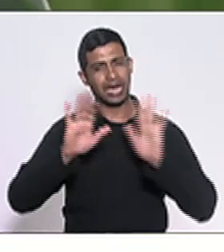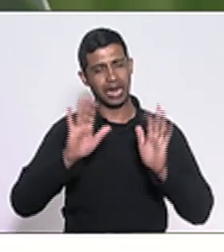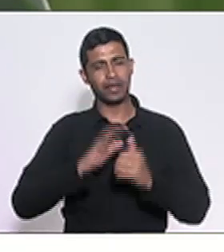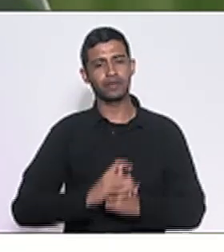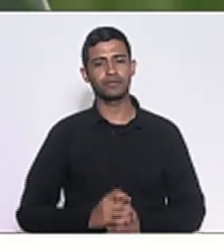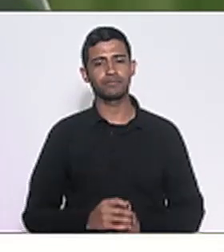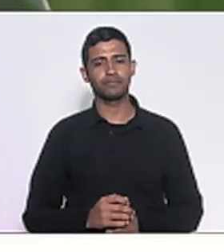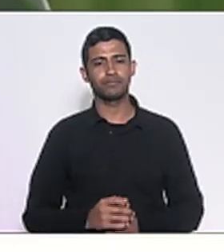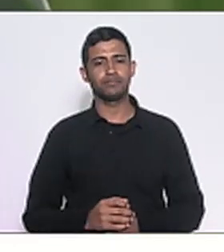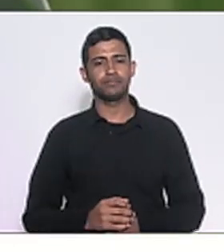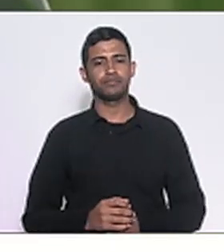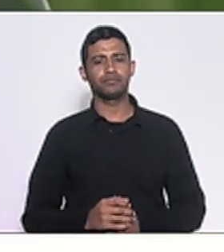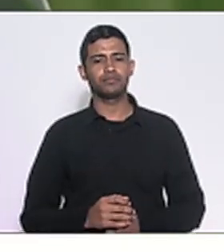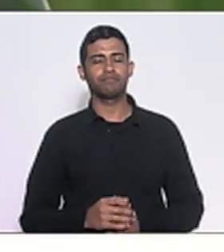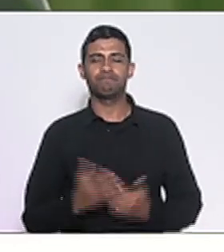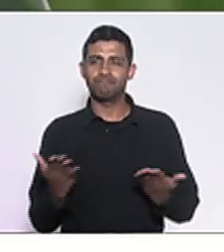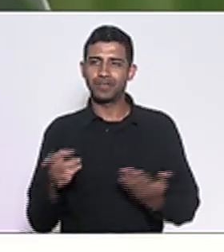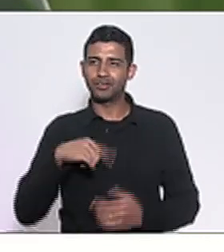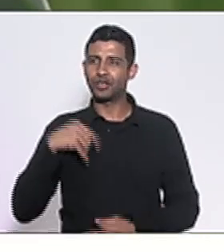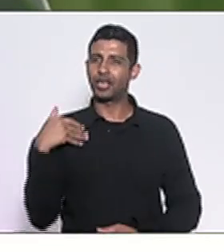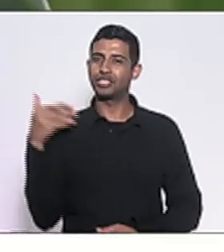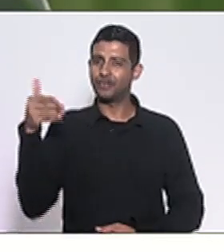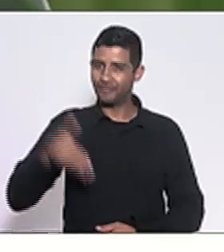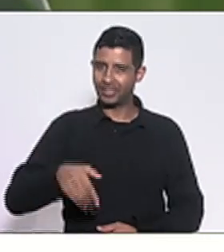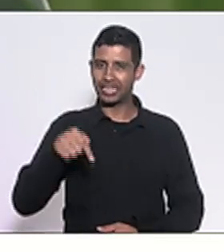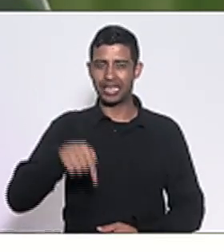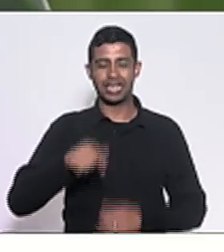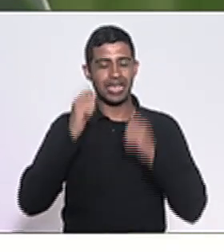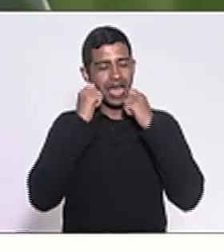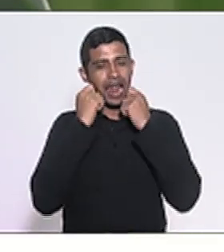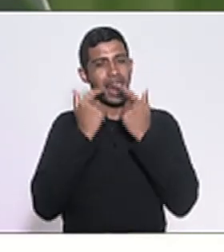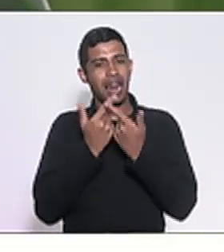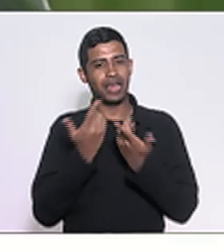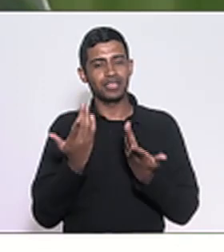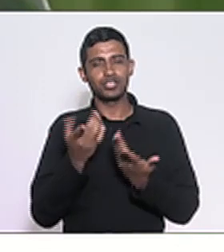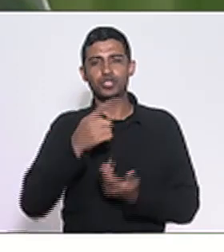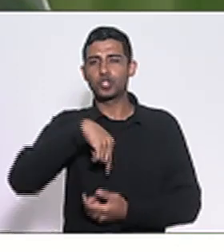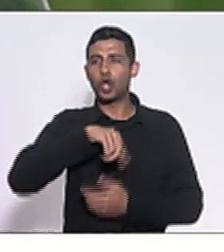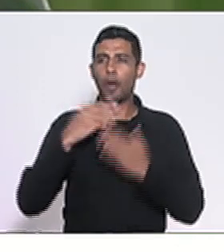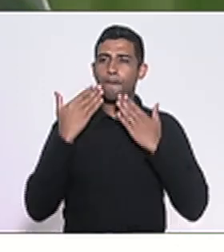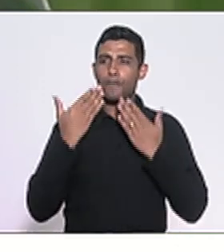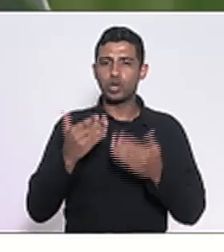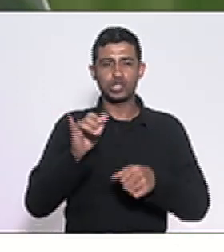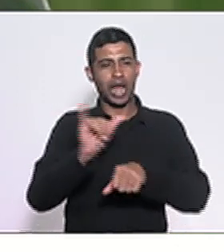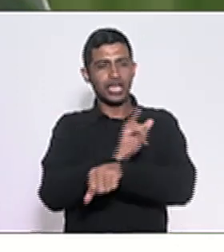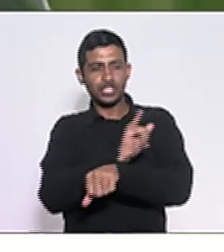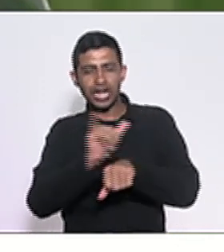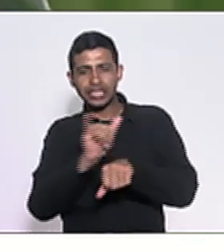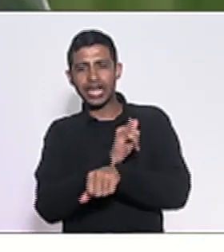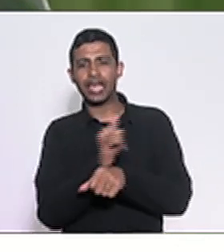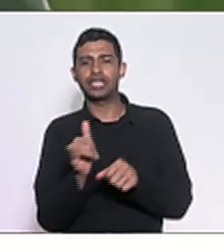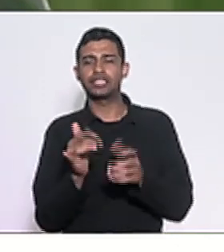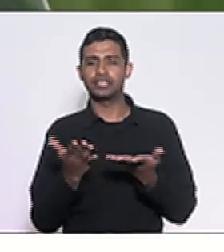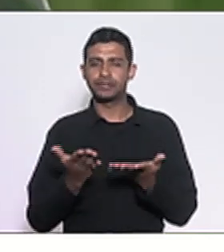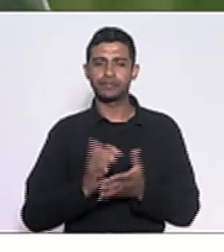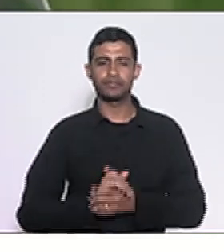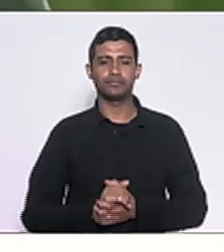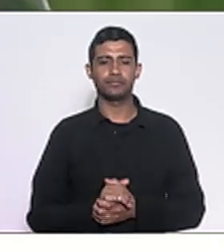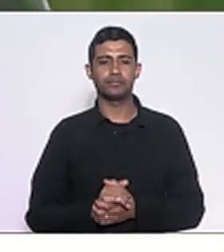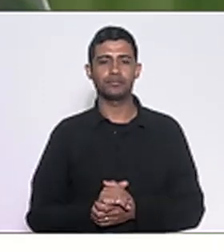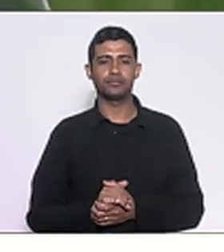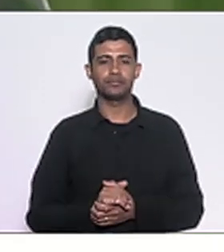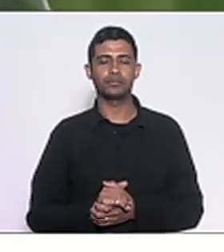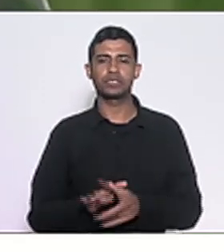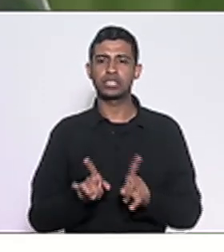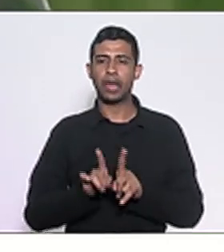Enfim, trazer aqui a esta casa e aos senhores e senhoras nossa estratégia, como isso está sendo tratado no decorrer do